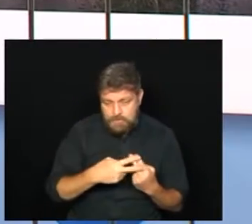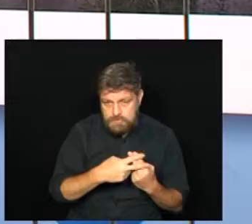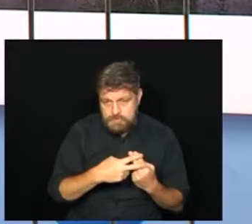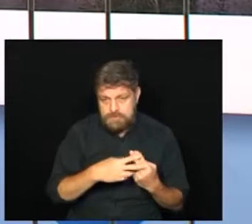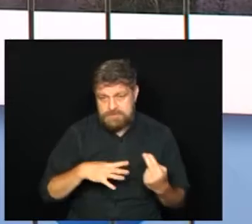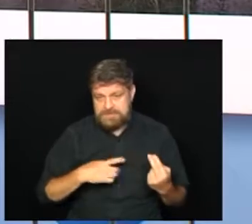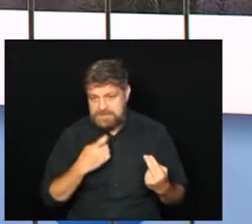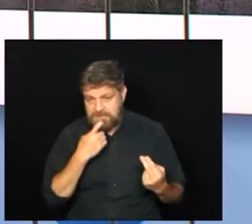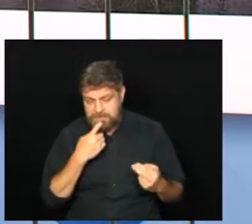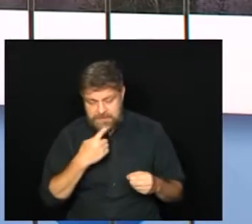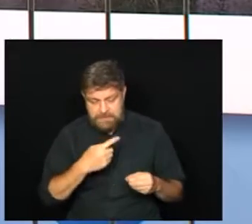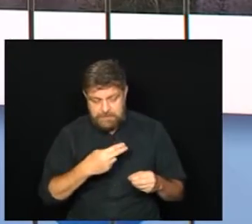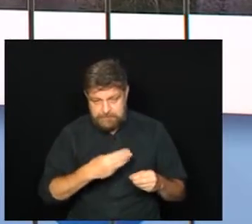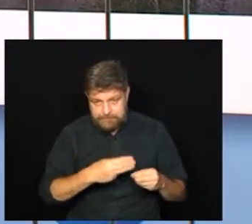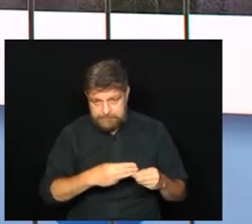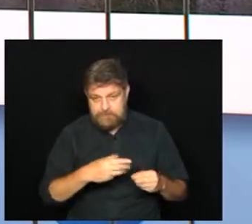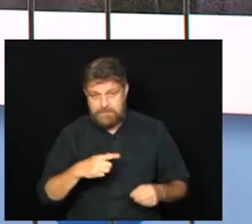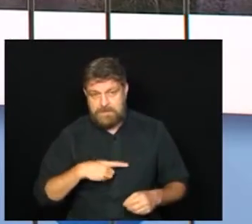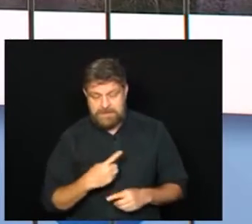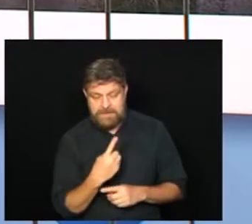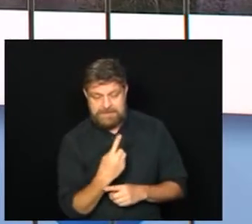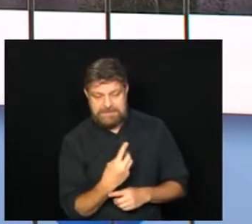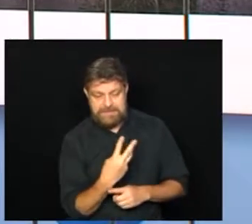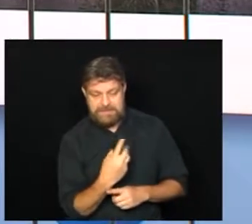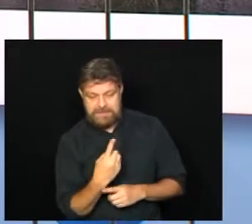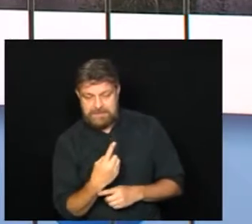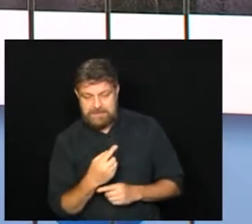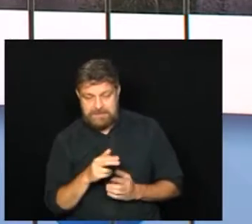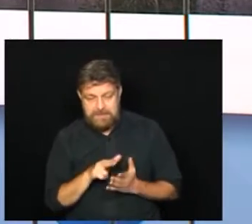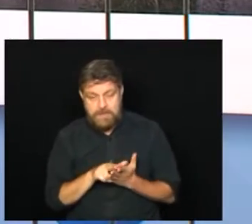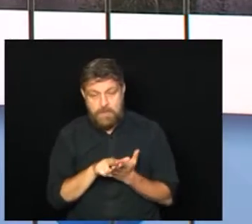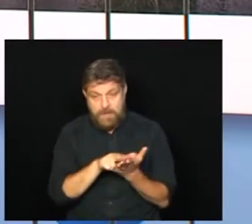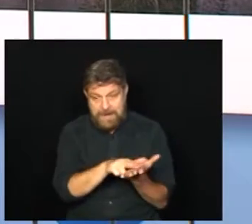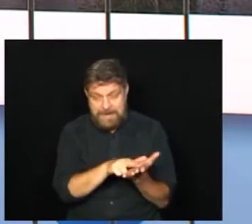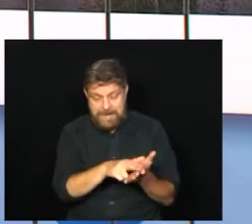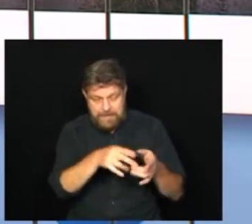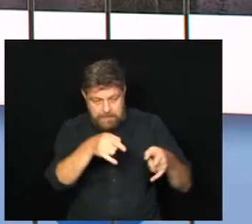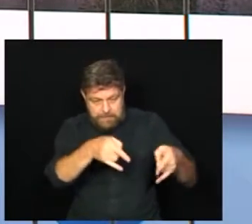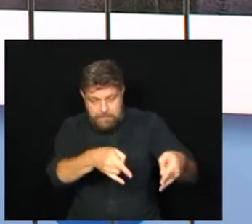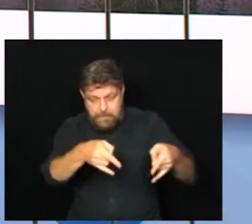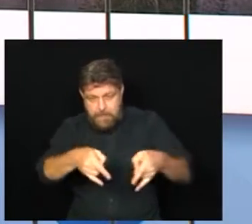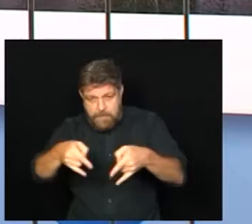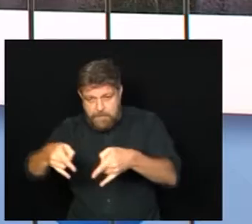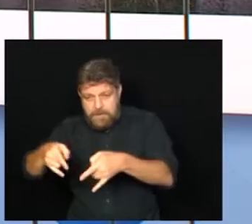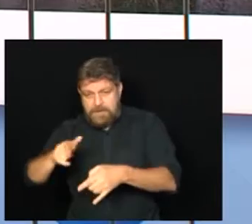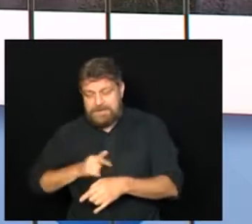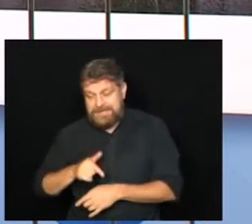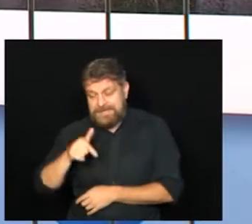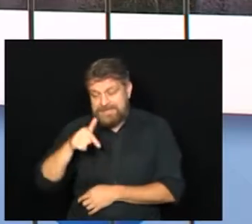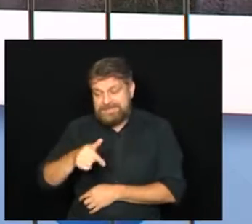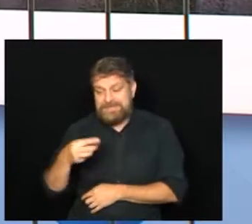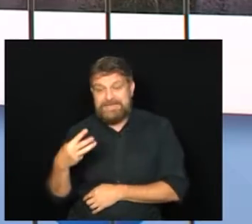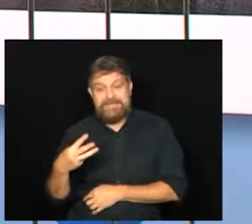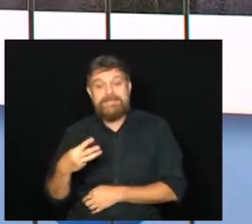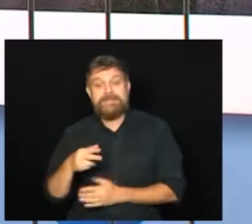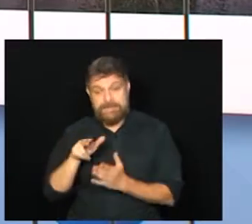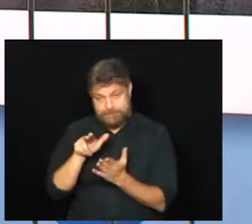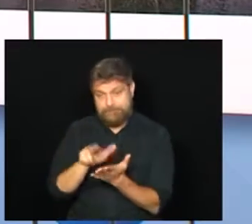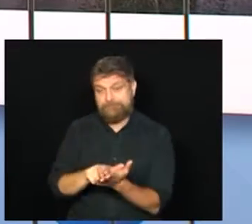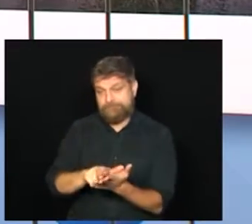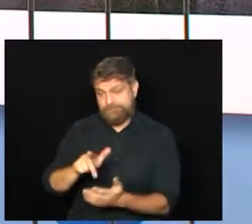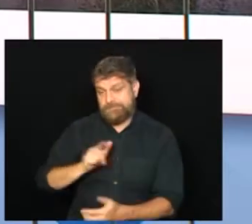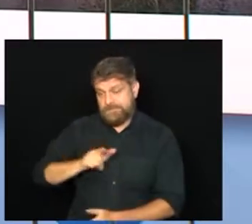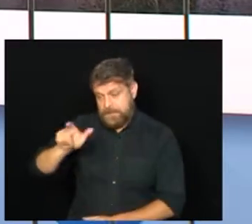temos atualmente 131 leitos de UTI Covid disponíveis, dos quais 73 estavam ocupados. Na